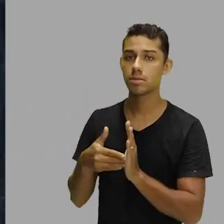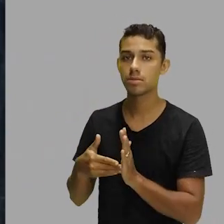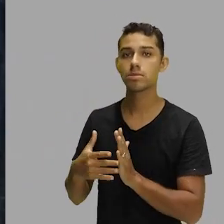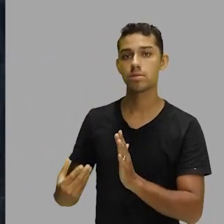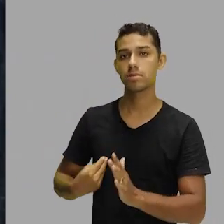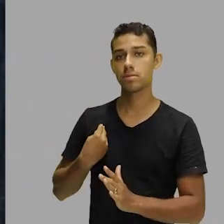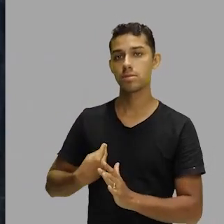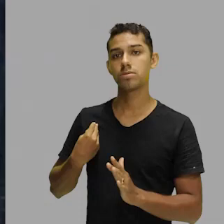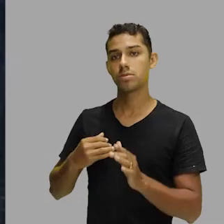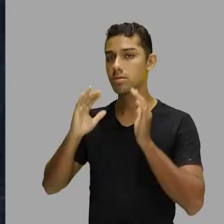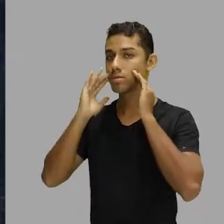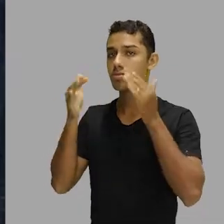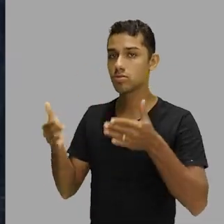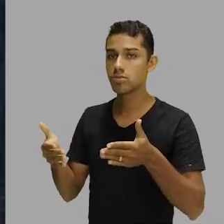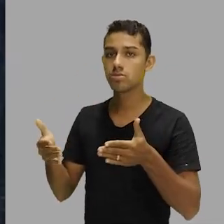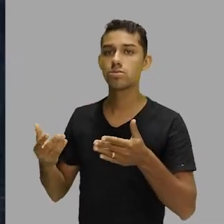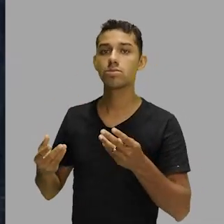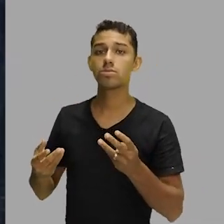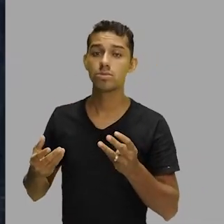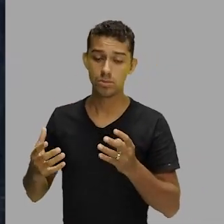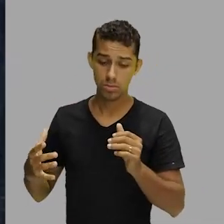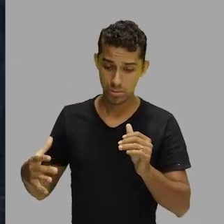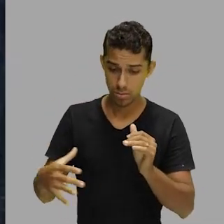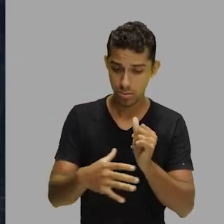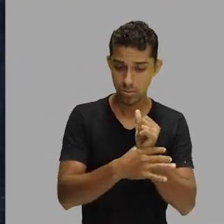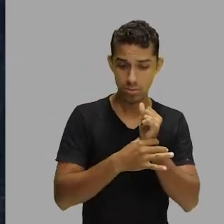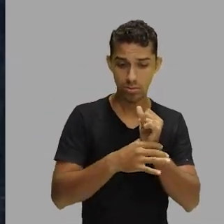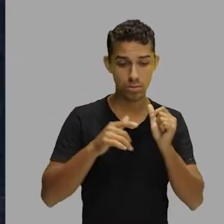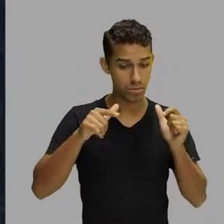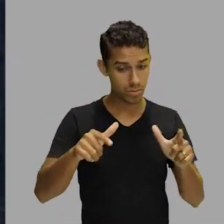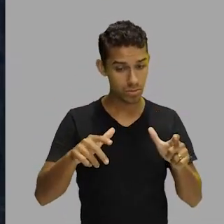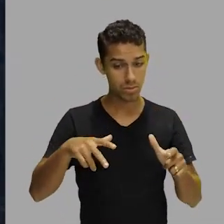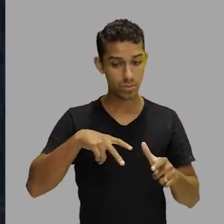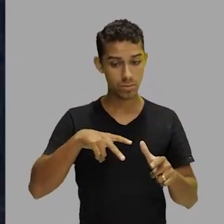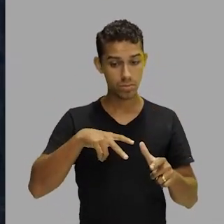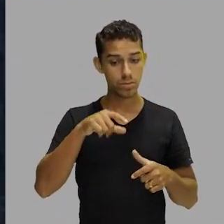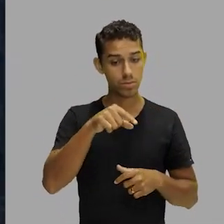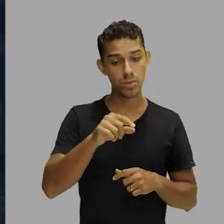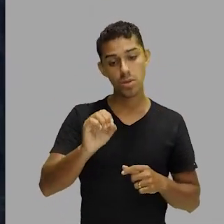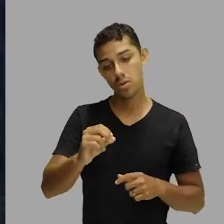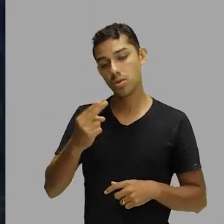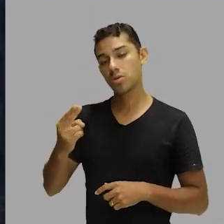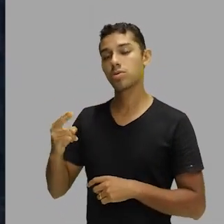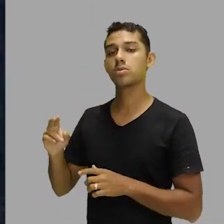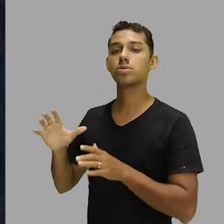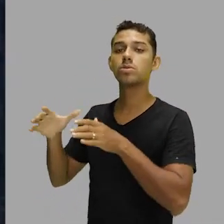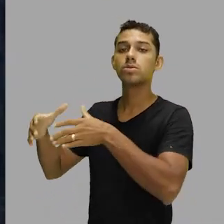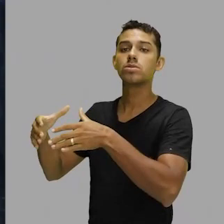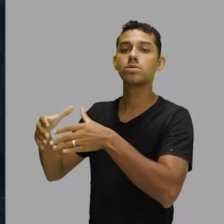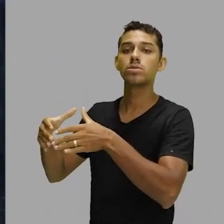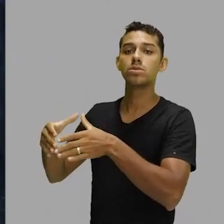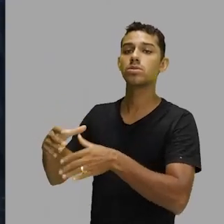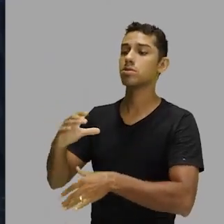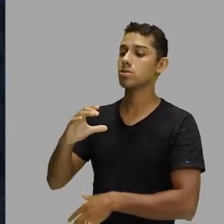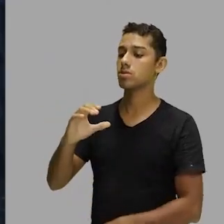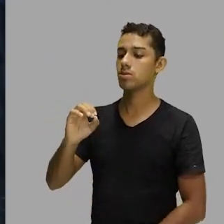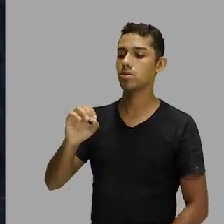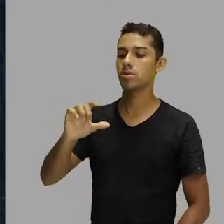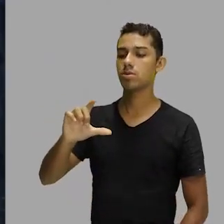eles vivem isolados ou em colônias. Então, você pode encontrar indivíduos sozinhos